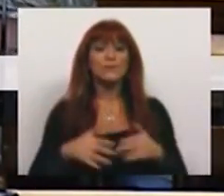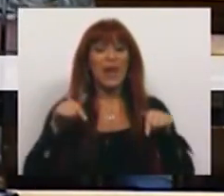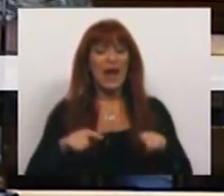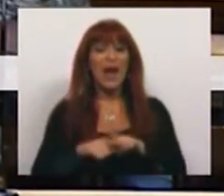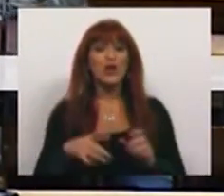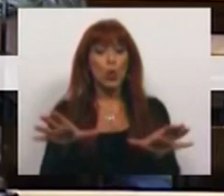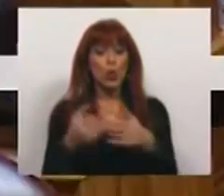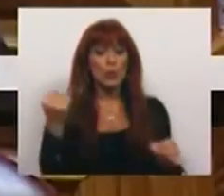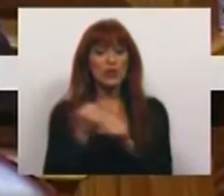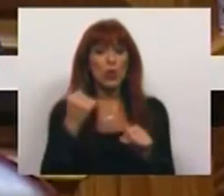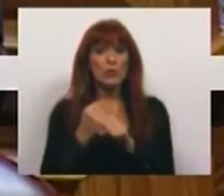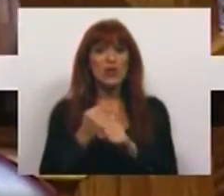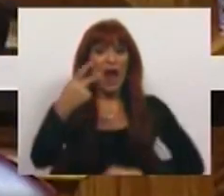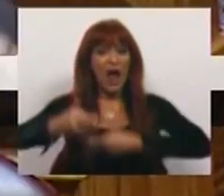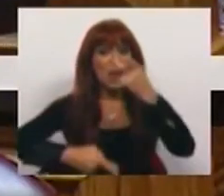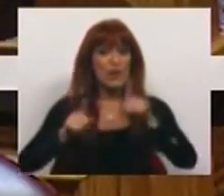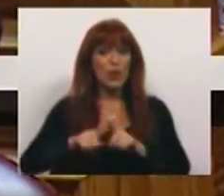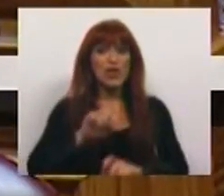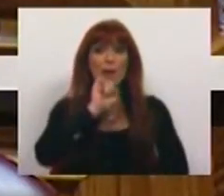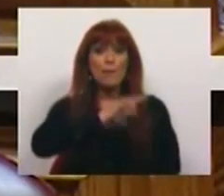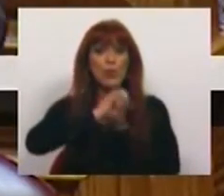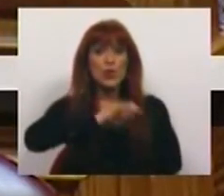Este grupo de trabalho avaliou